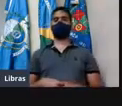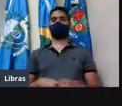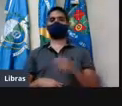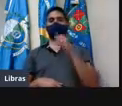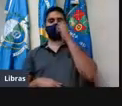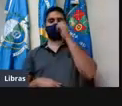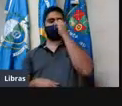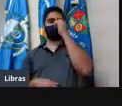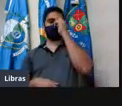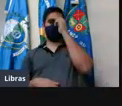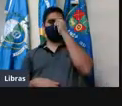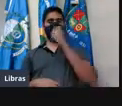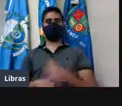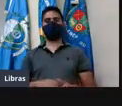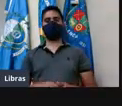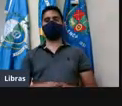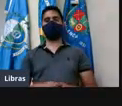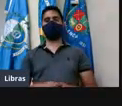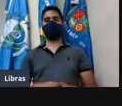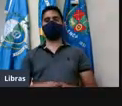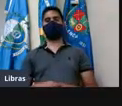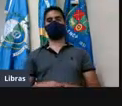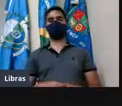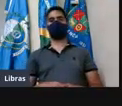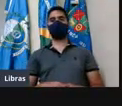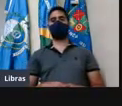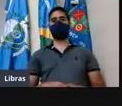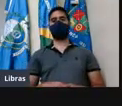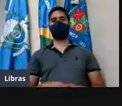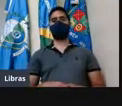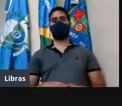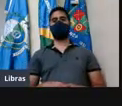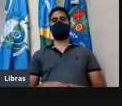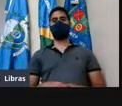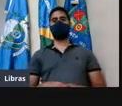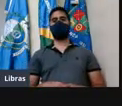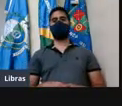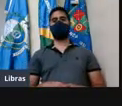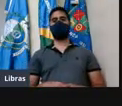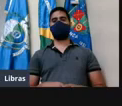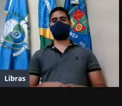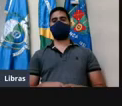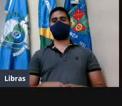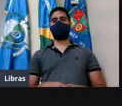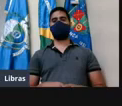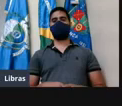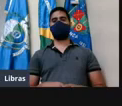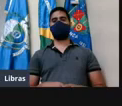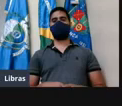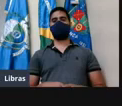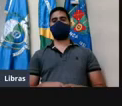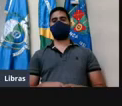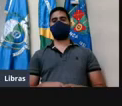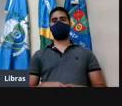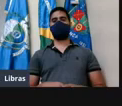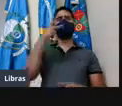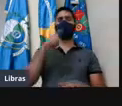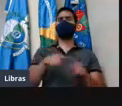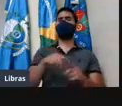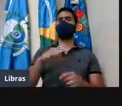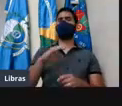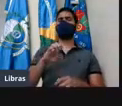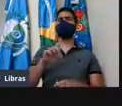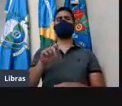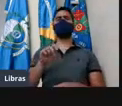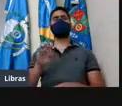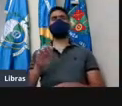Bom, SEDAI, foi falado aí, SEDAI quase todo dia, 6 horas da manhã, 6h30 da manhã,